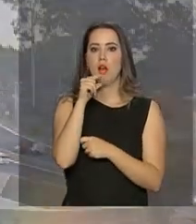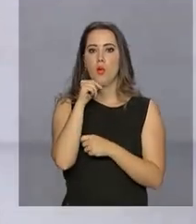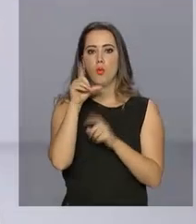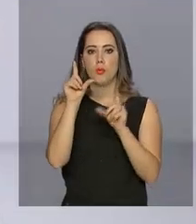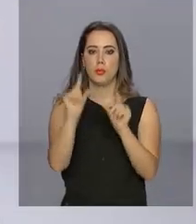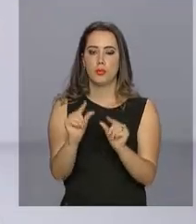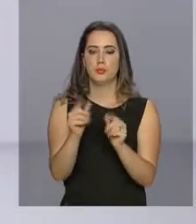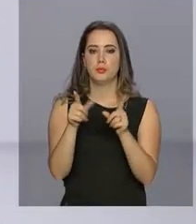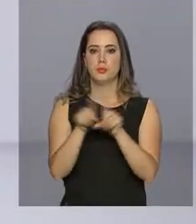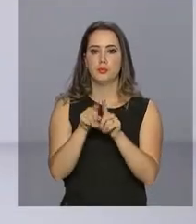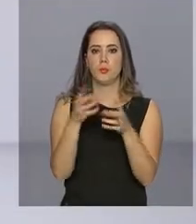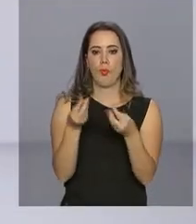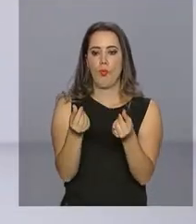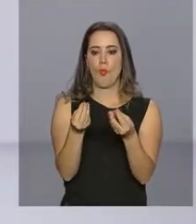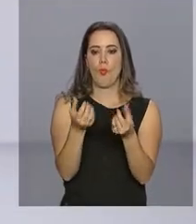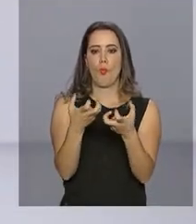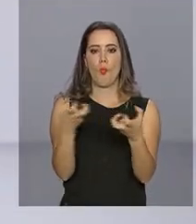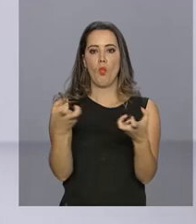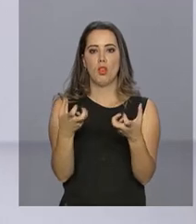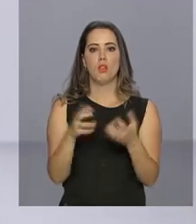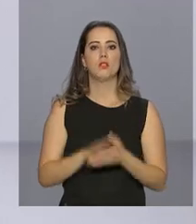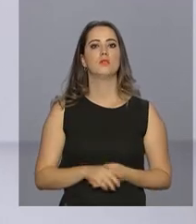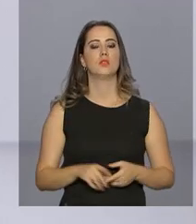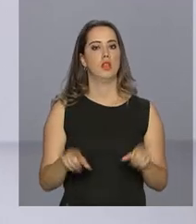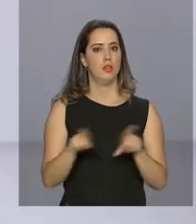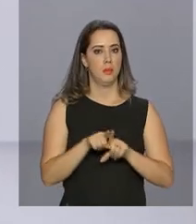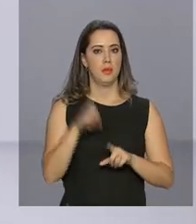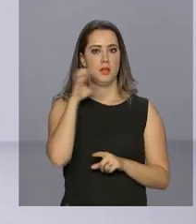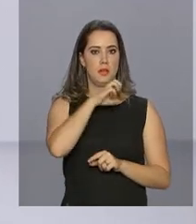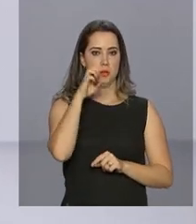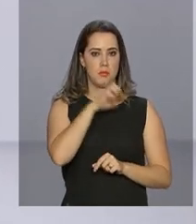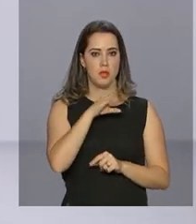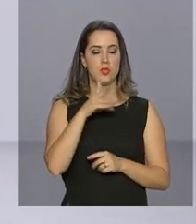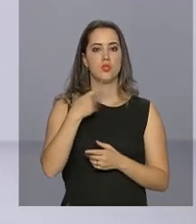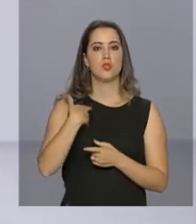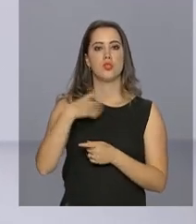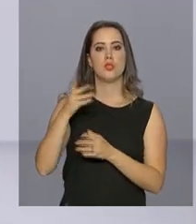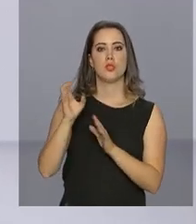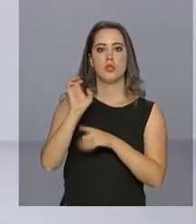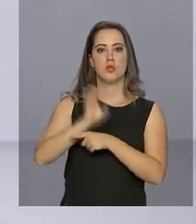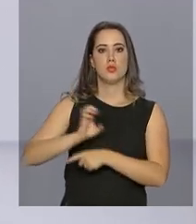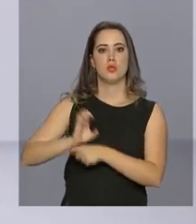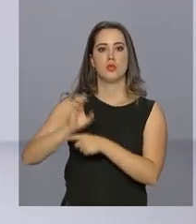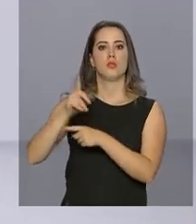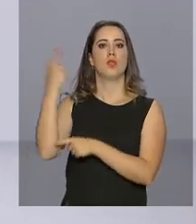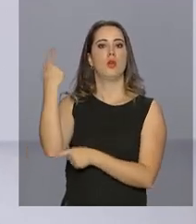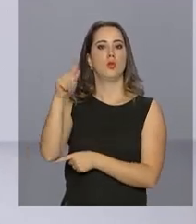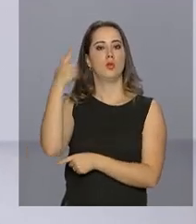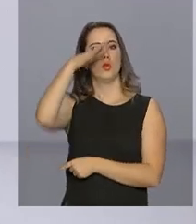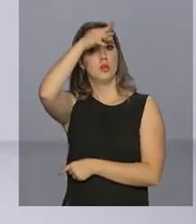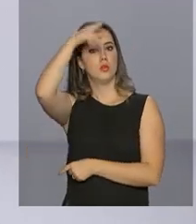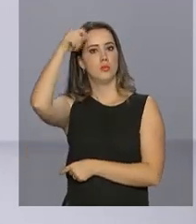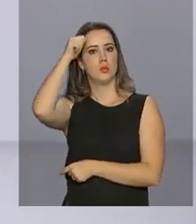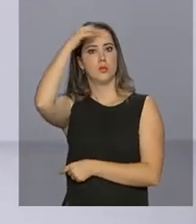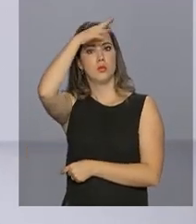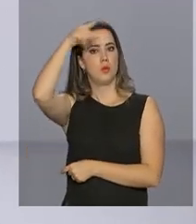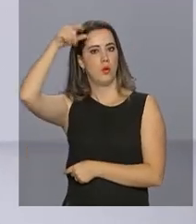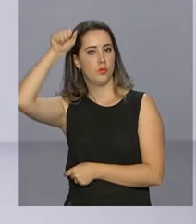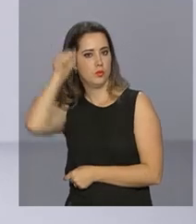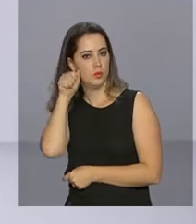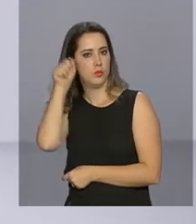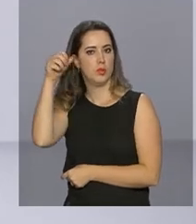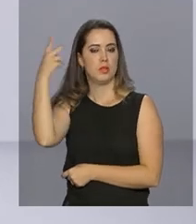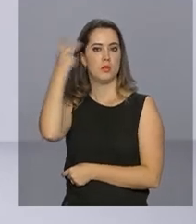também tiveram o estado de emergência decretado os estados de goiás mato grosso parte do mato grosso do sul são paulo